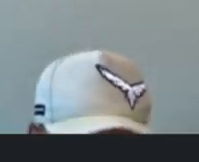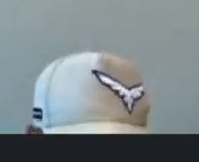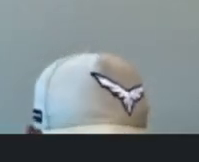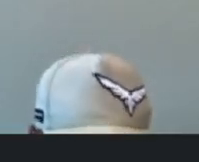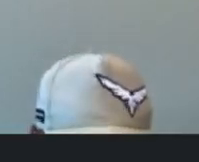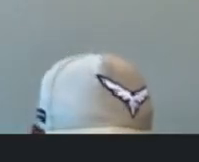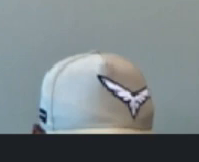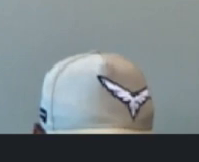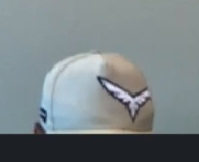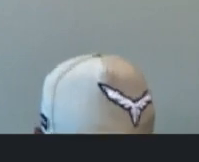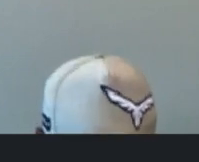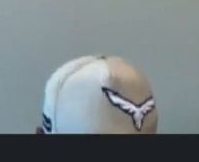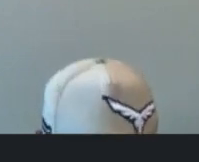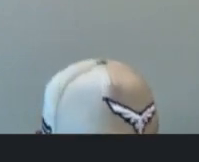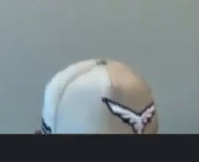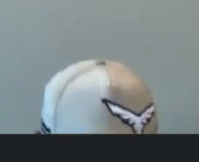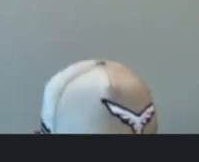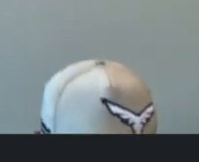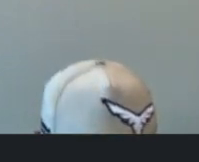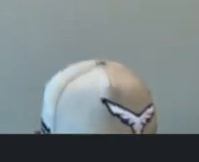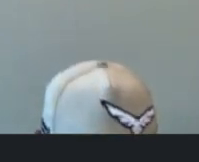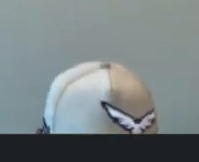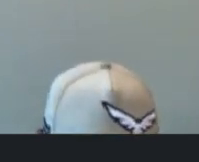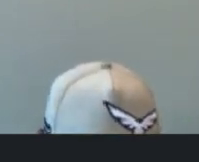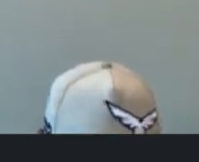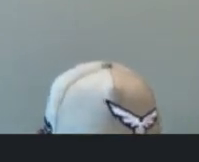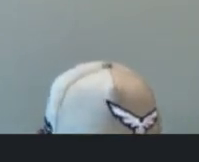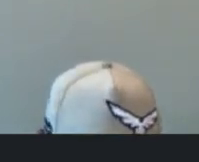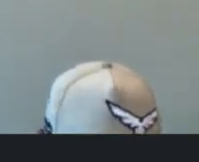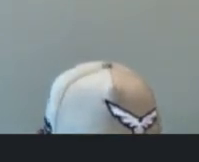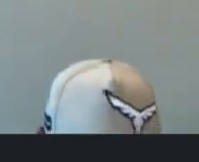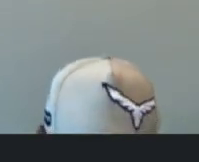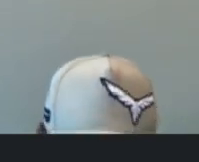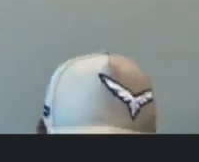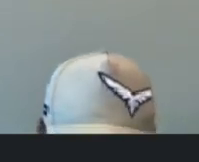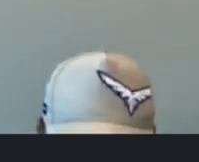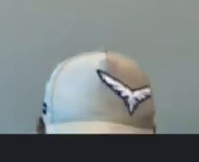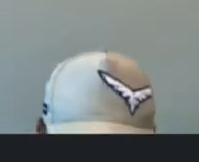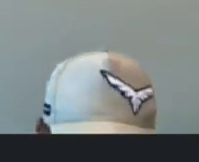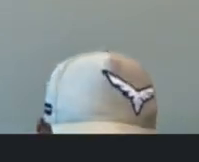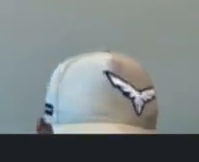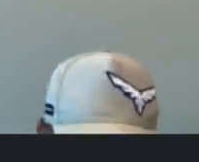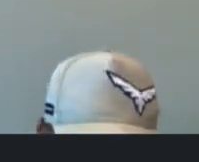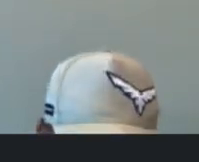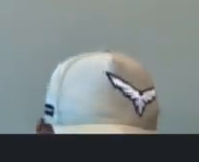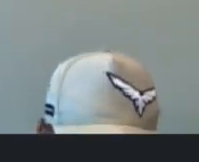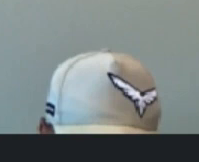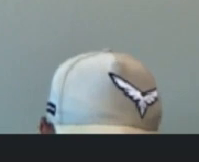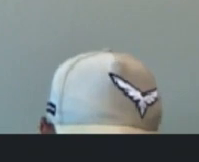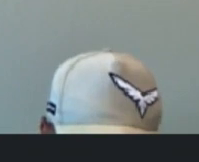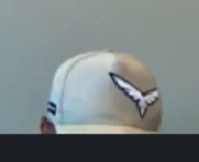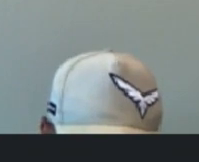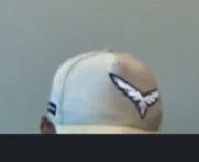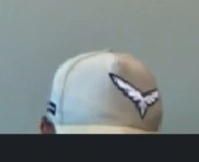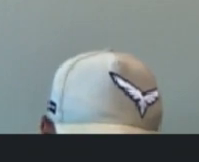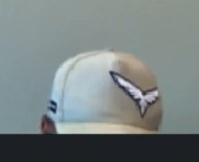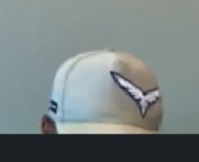cidade, a Abílio Machado, com essa quantidade de linhas que circulam por lá e fazendo conexão